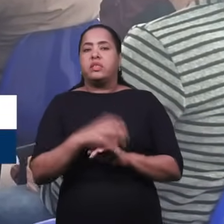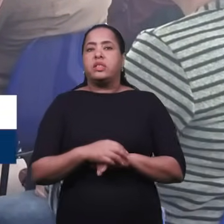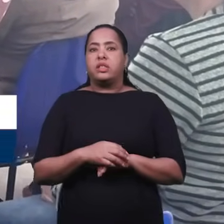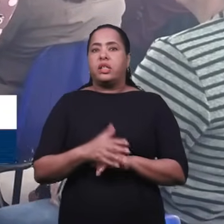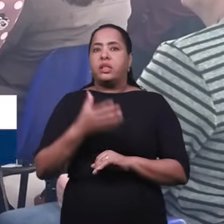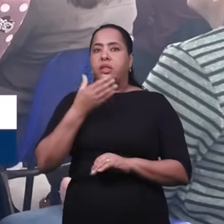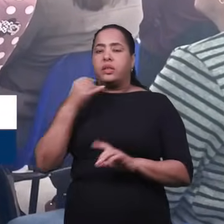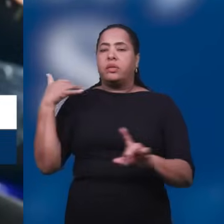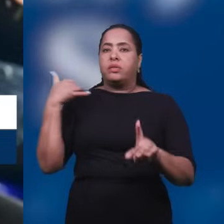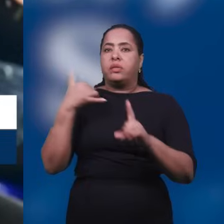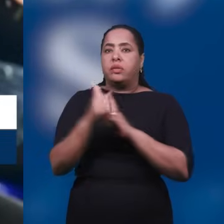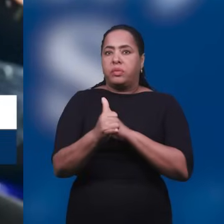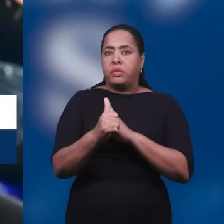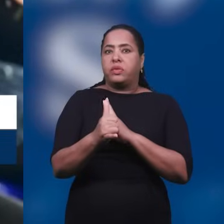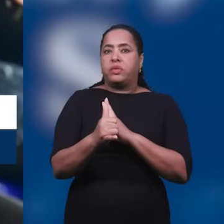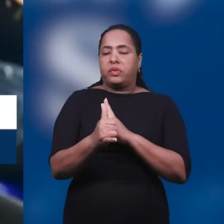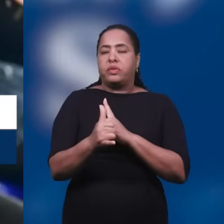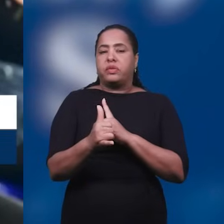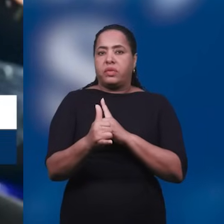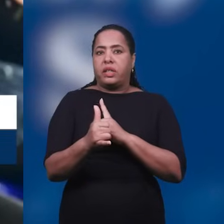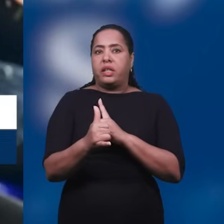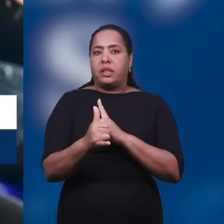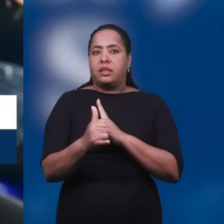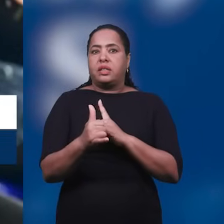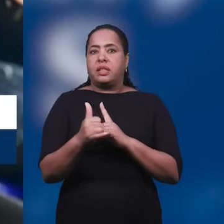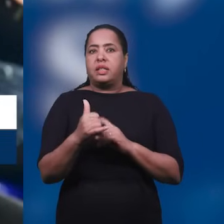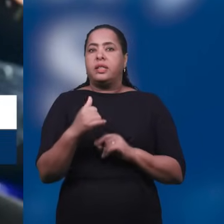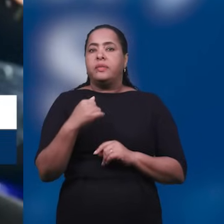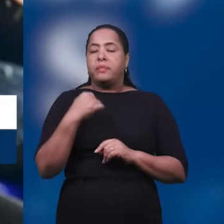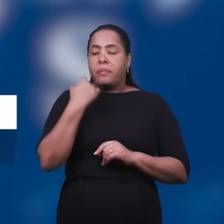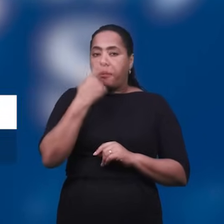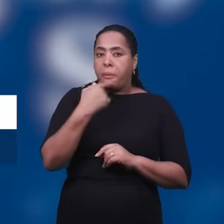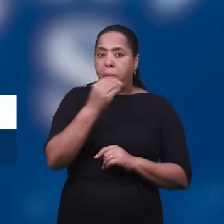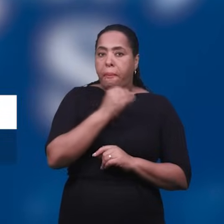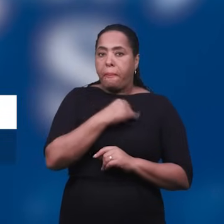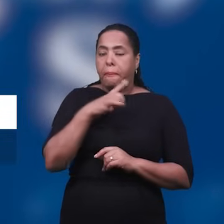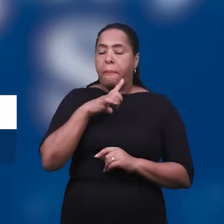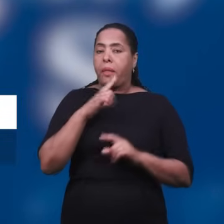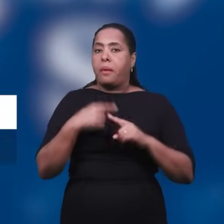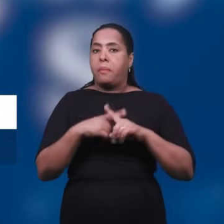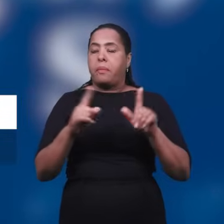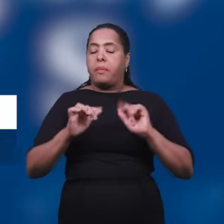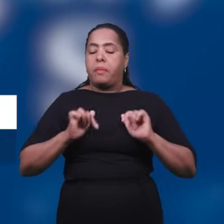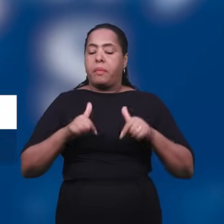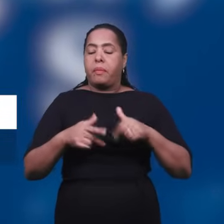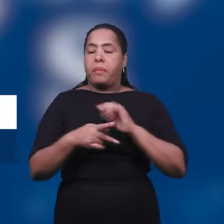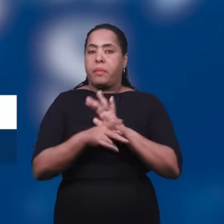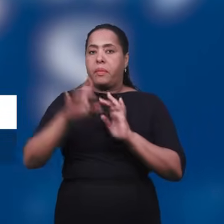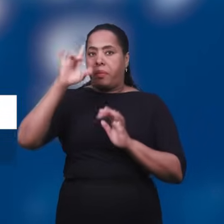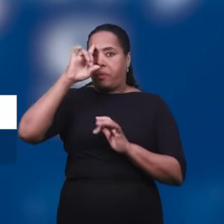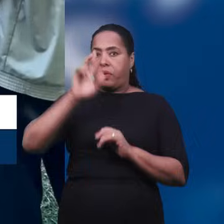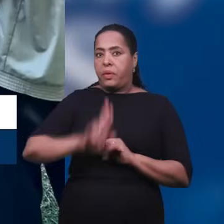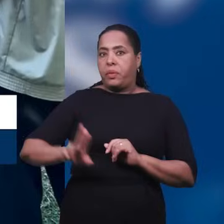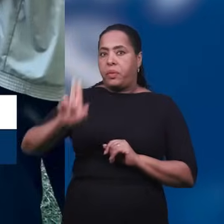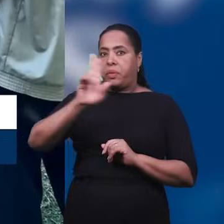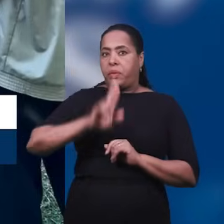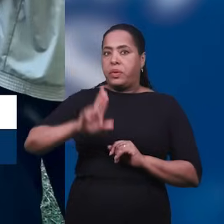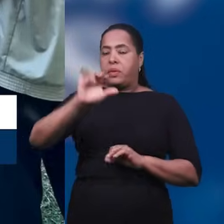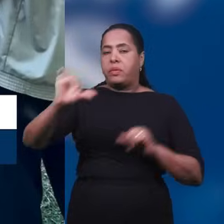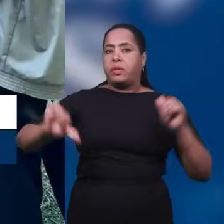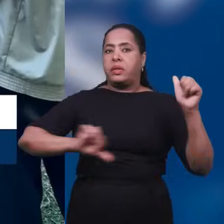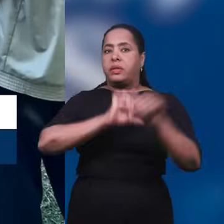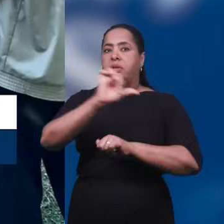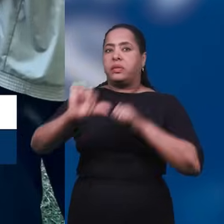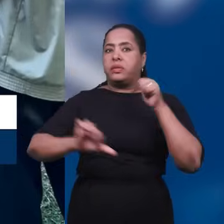onde esse profeta se considerava um homem de lábios impuros. Mas, pela ação de Deus, foi usado